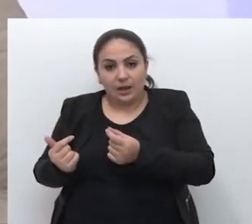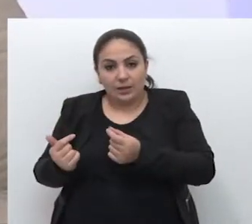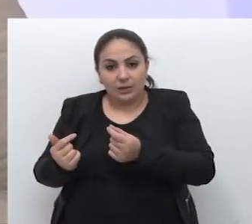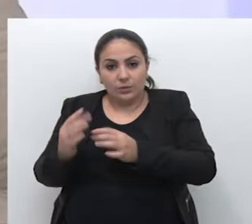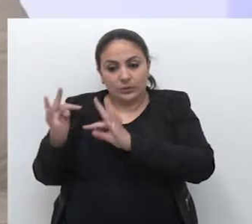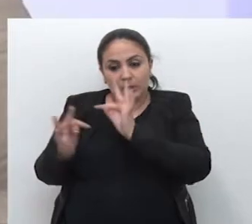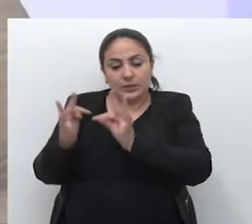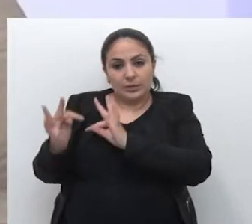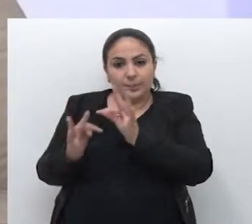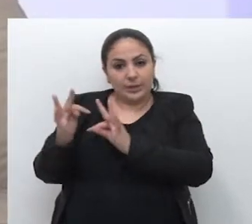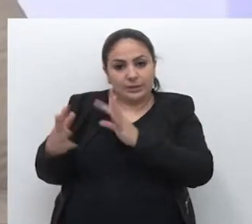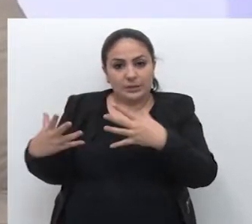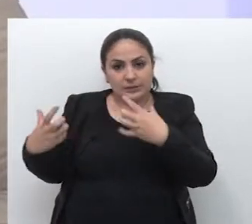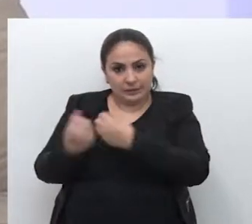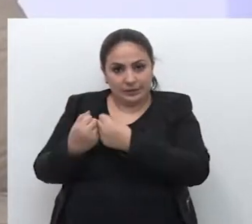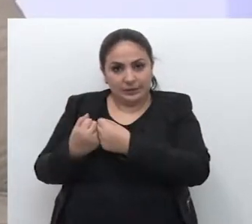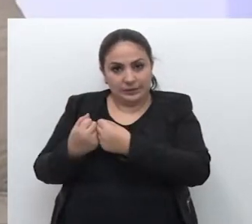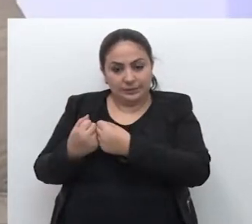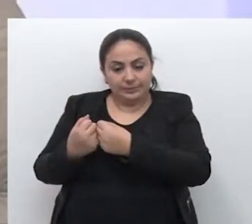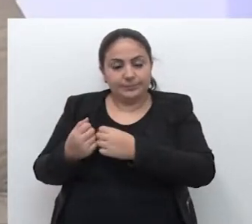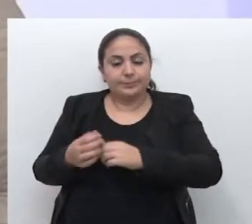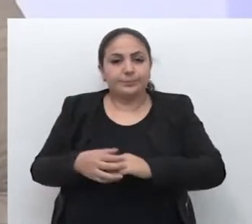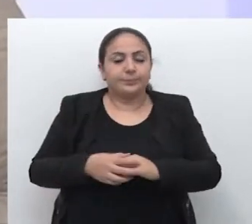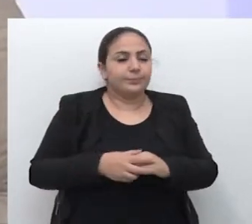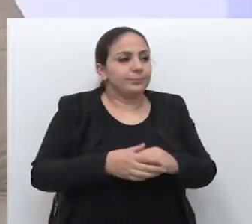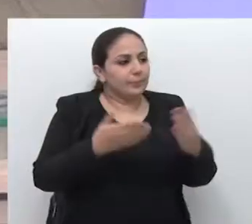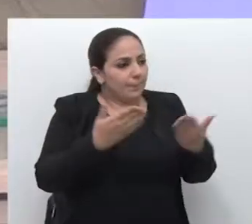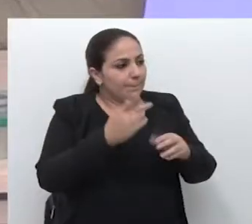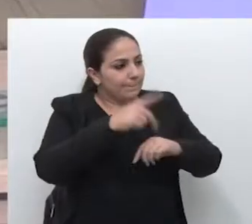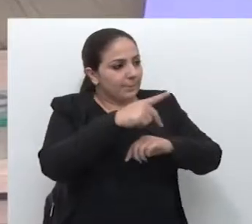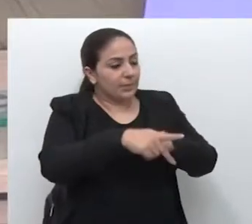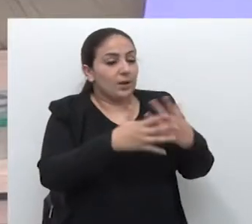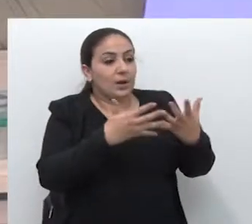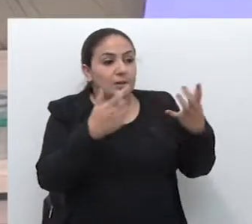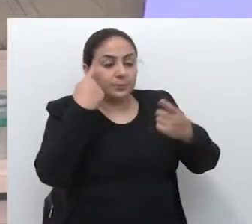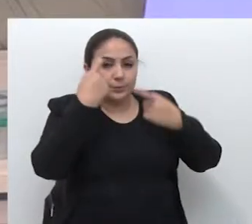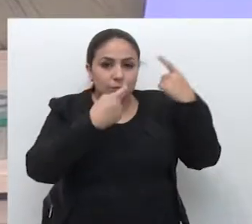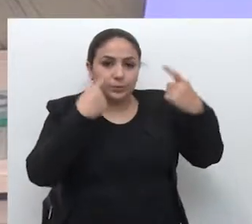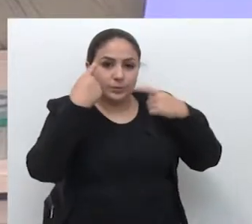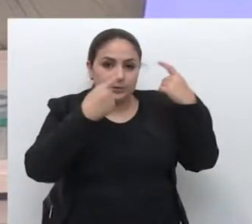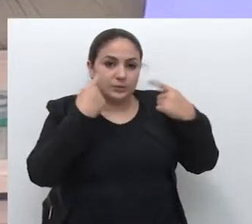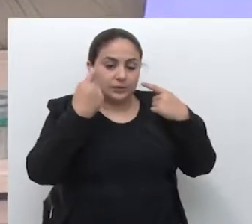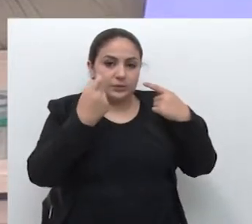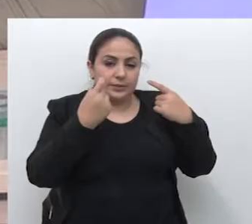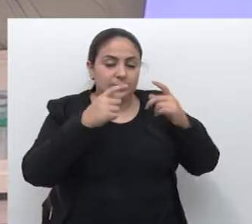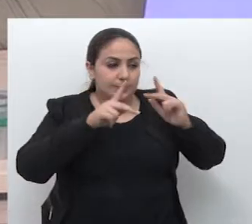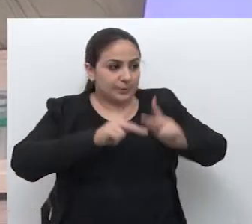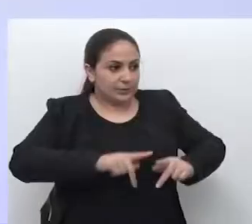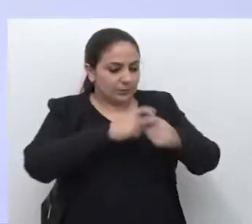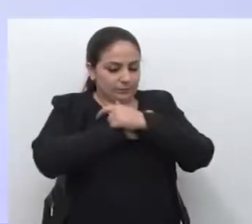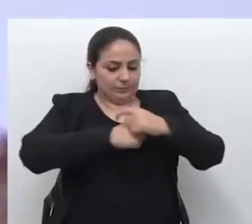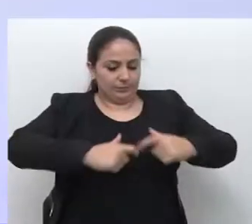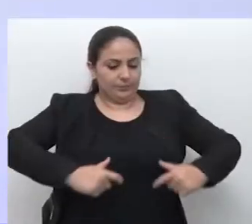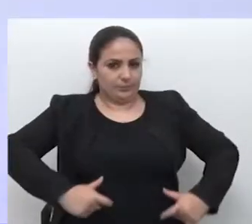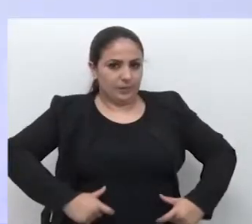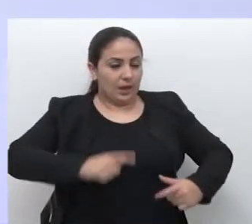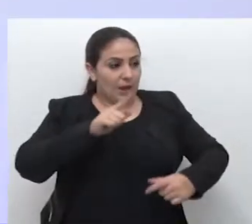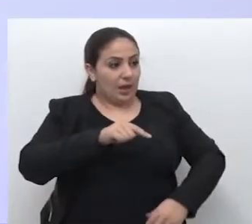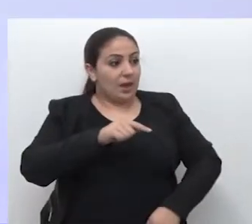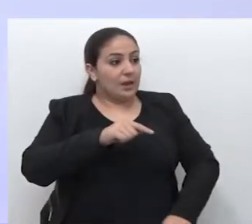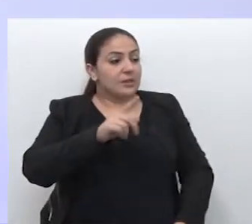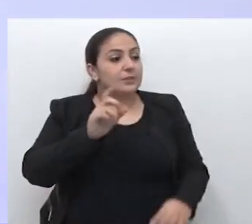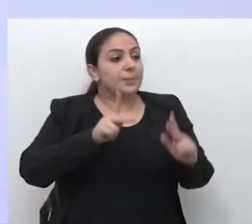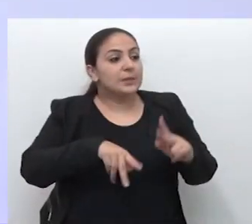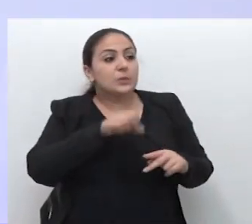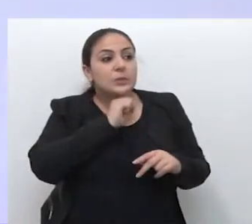utilizado com tratamentos de acidentes de trânsito. Hoje, em Passo Fundo, uma das grandes preocupações, então, dos agentes de trânsito